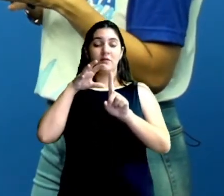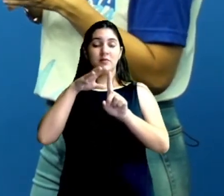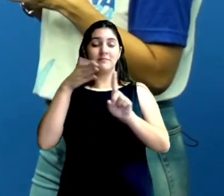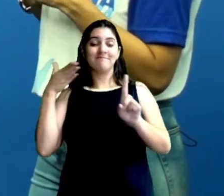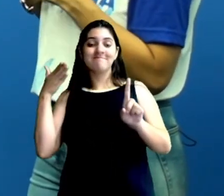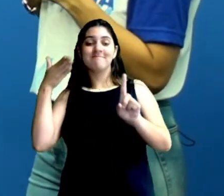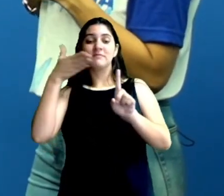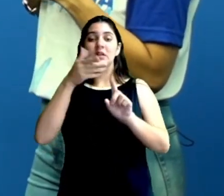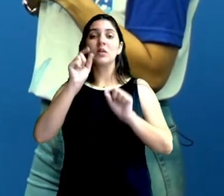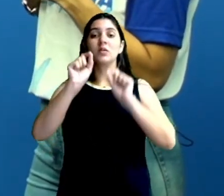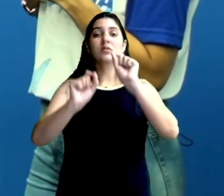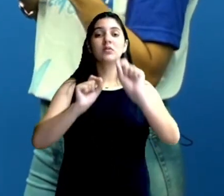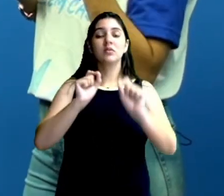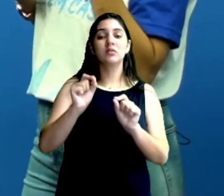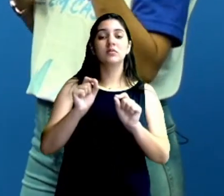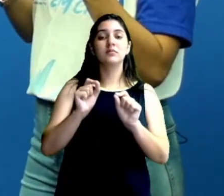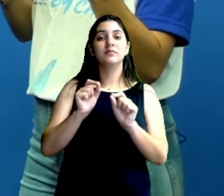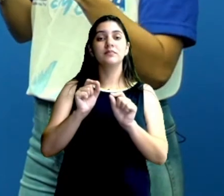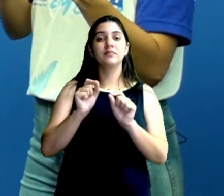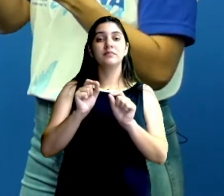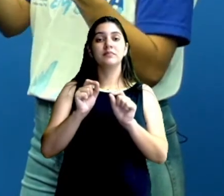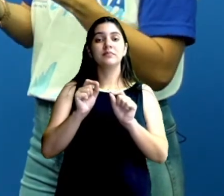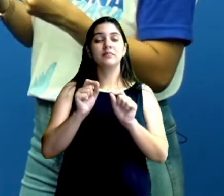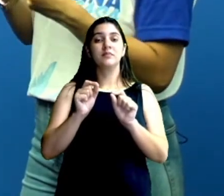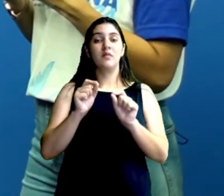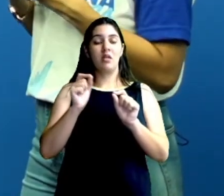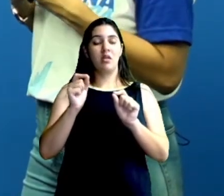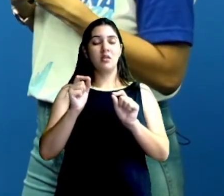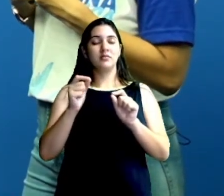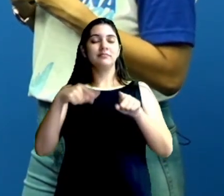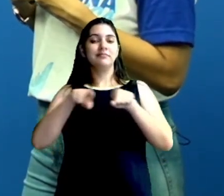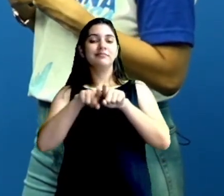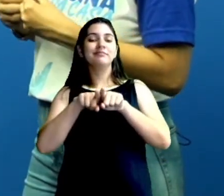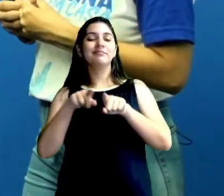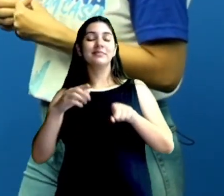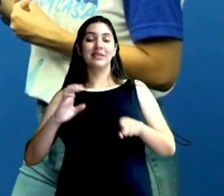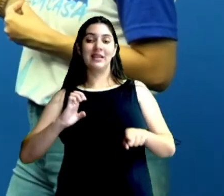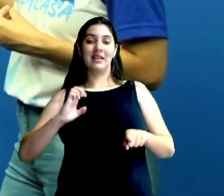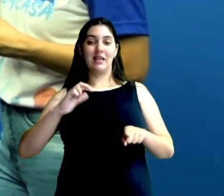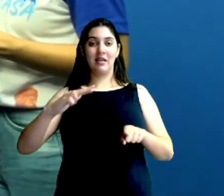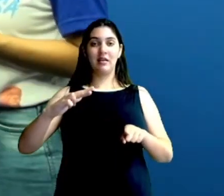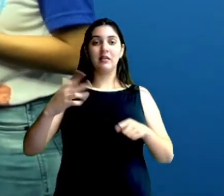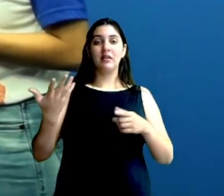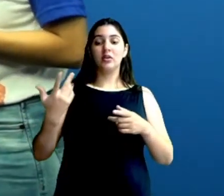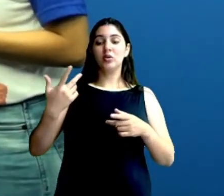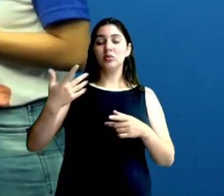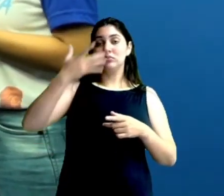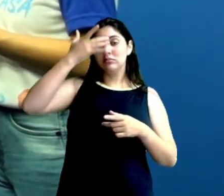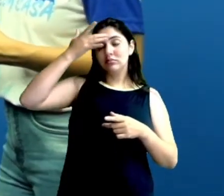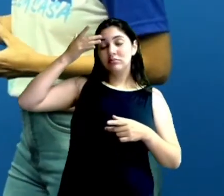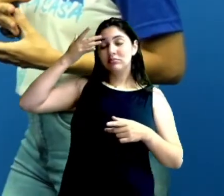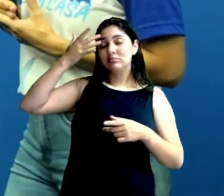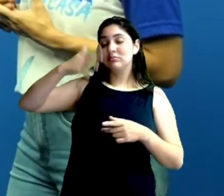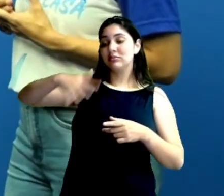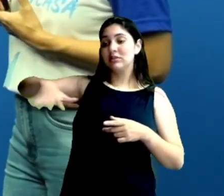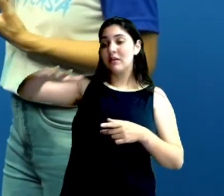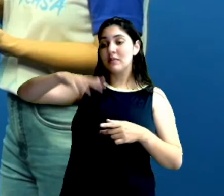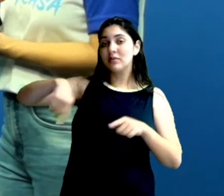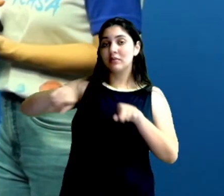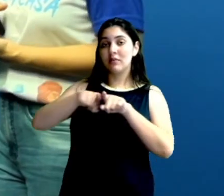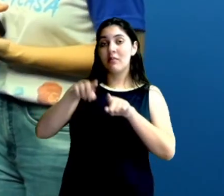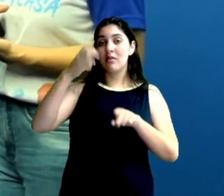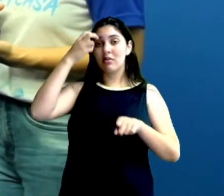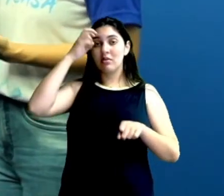diretamente nessa constituição étnica do nosso povo e também na sua cultura. A